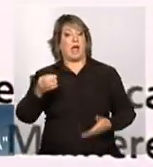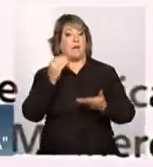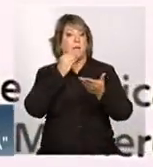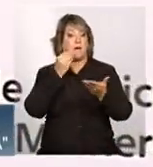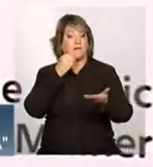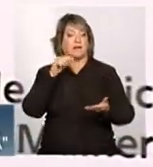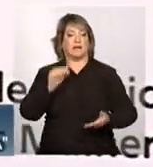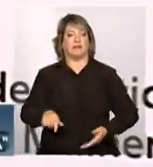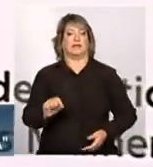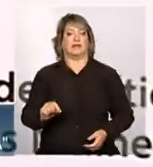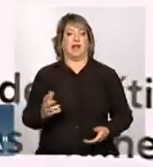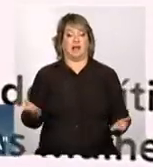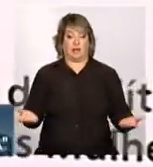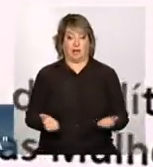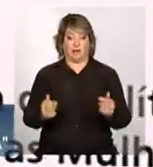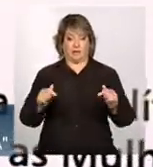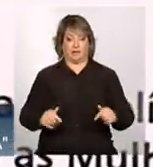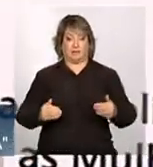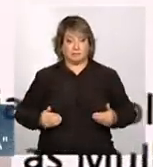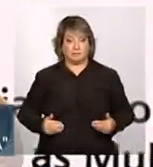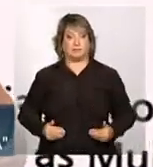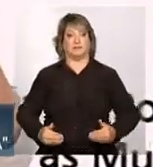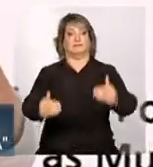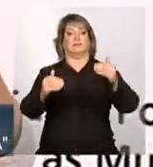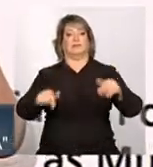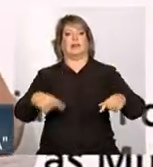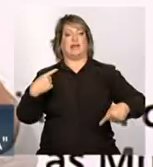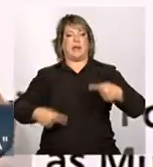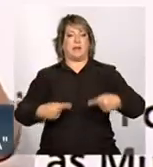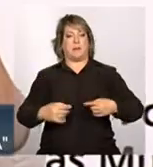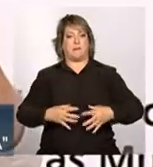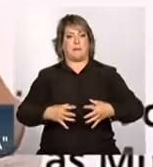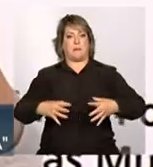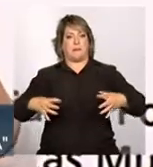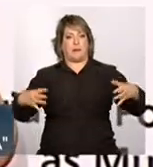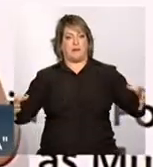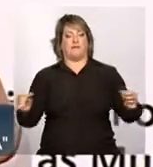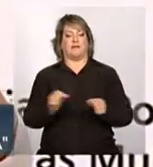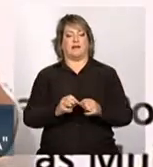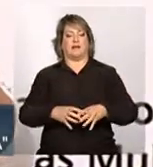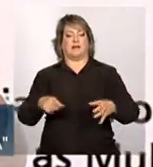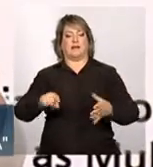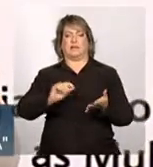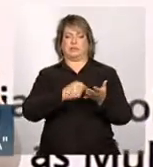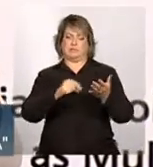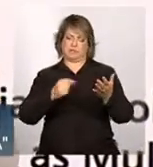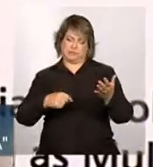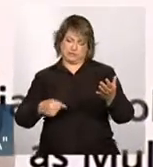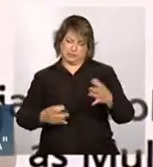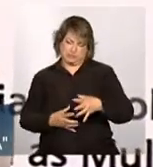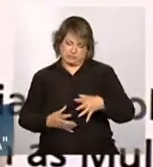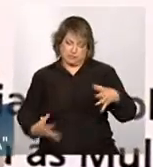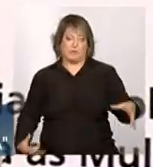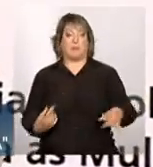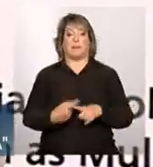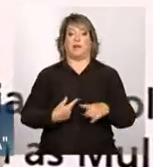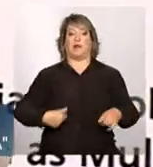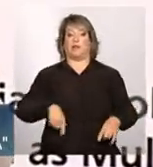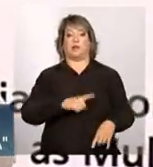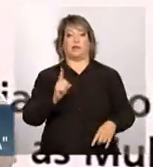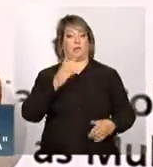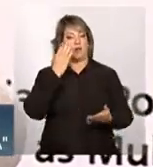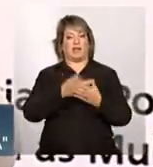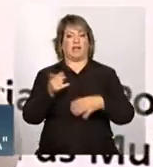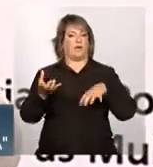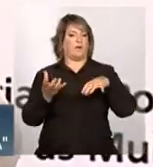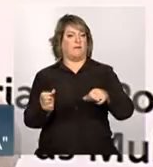dessa tomada aqui para esse debate que cresceu, fazer crescer essas assinaturas, porque a gente não acredita que esse Congresso vai